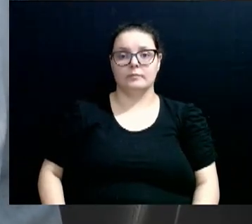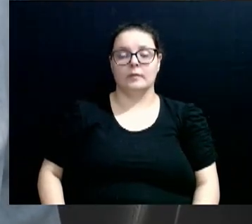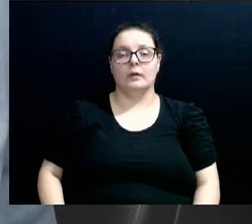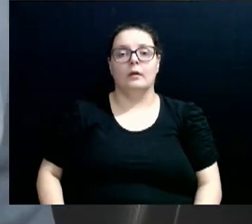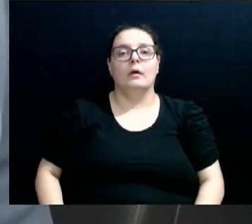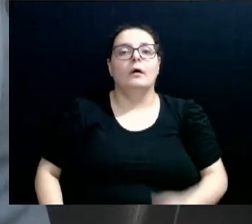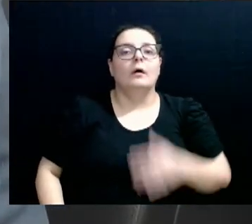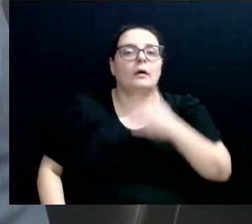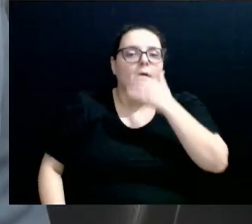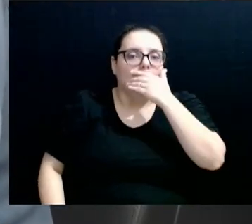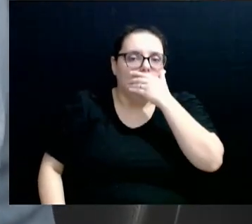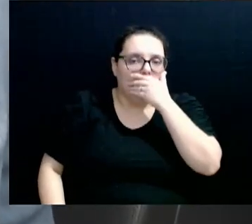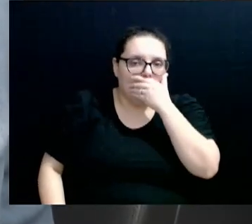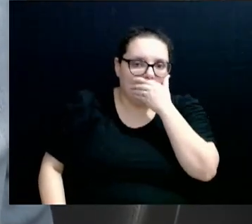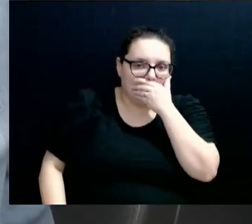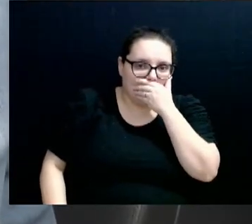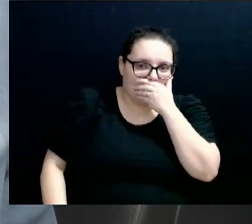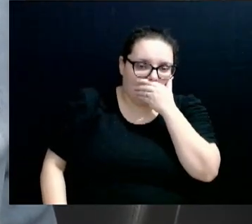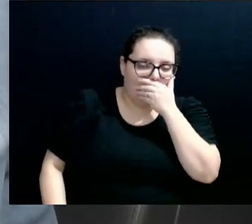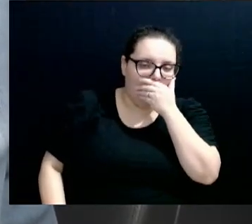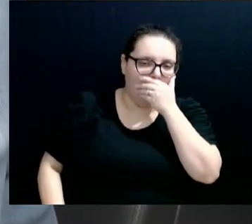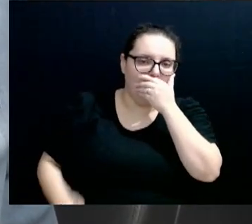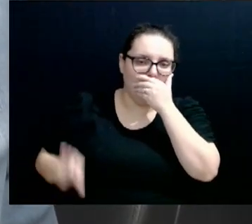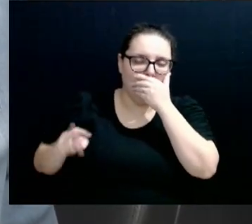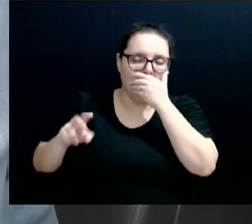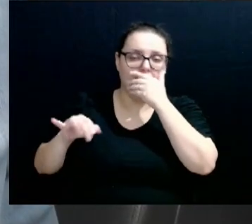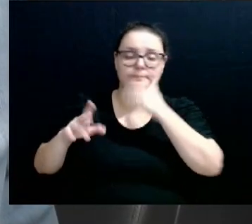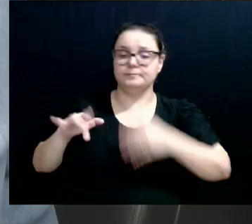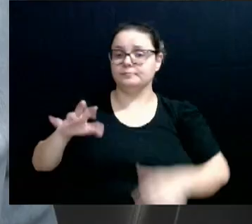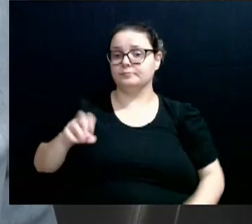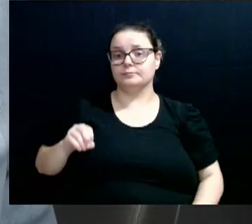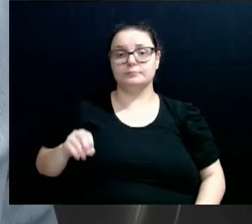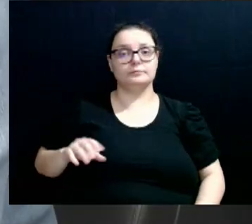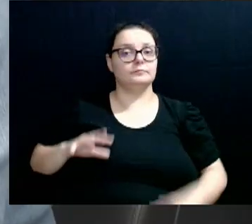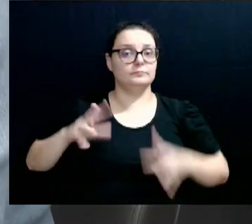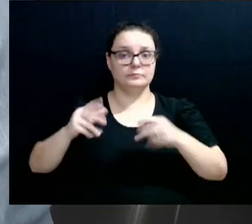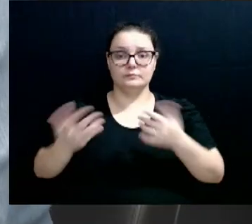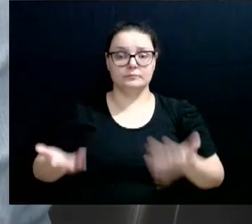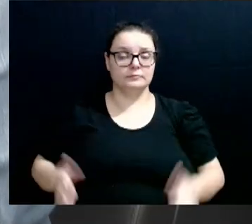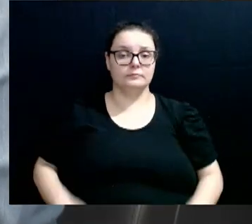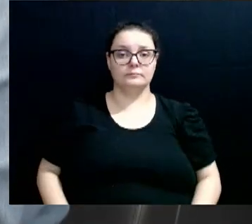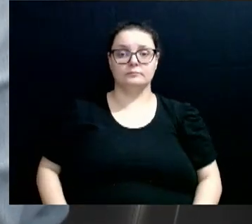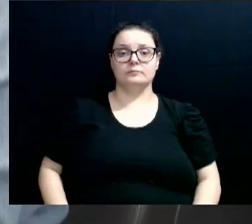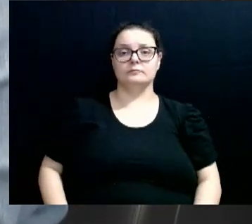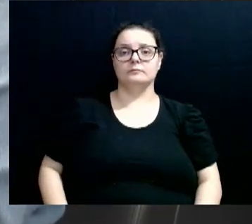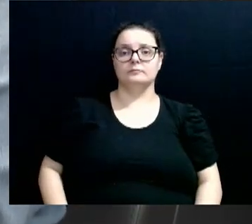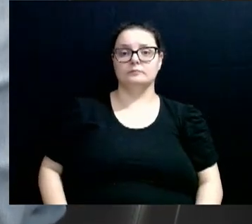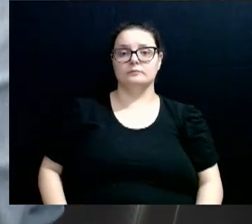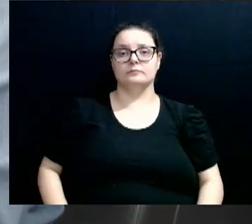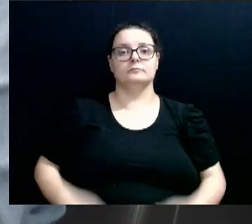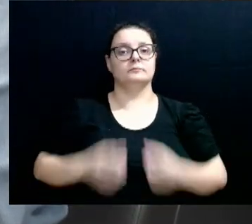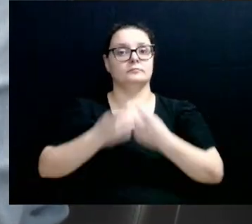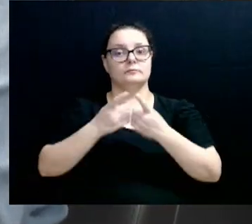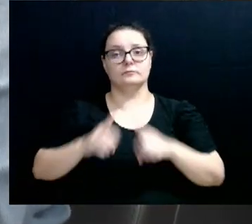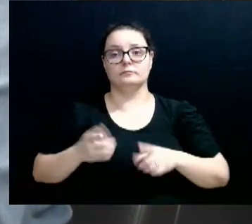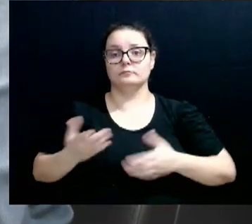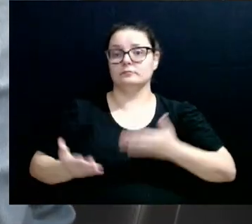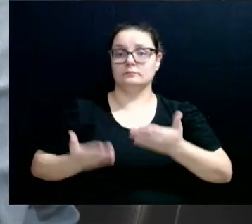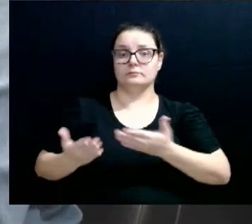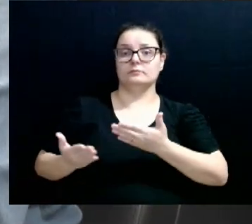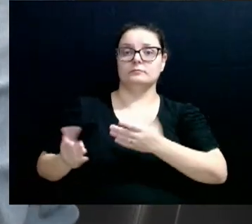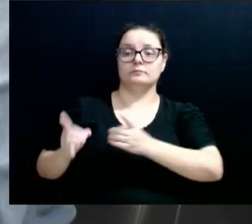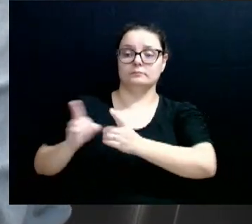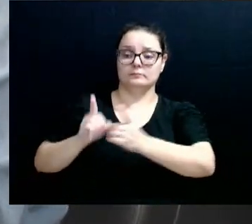ser princípio para todos. Então, a questão da dignidade, do tratamento digno das pessoas no